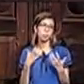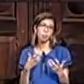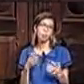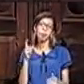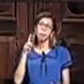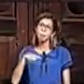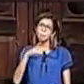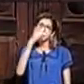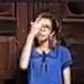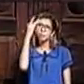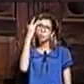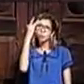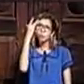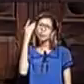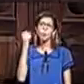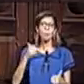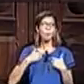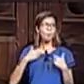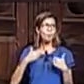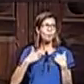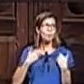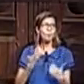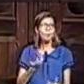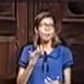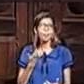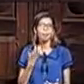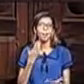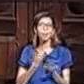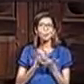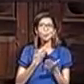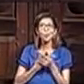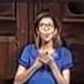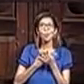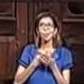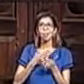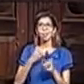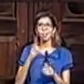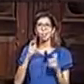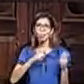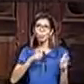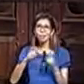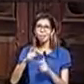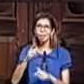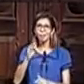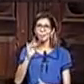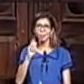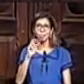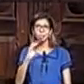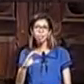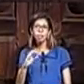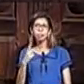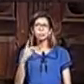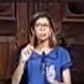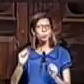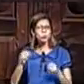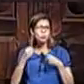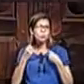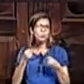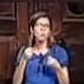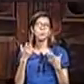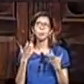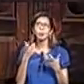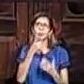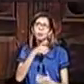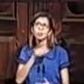que tinham orgulho de estudar na FAETEC, que se esforçaram muito para conseguir esse sonho,